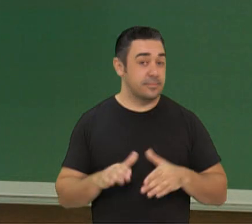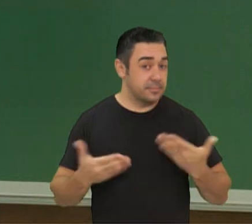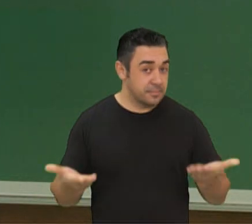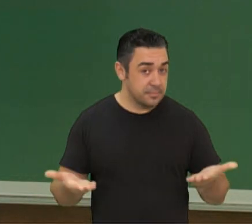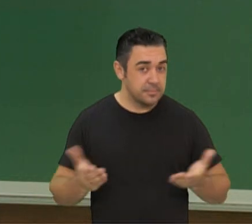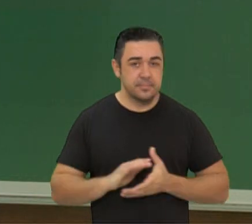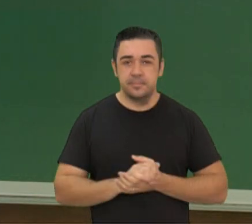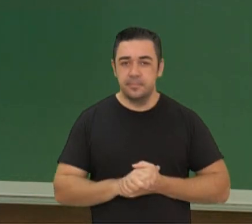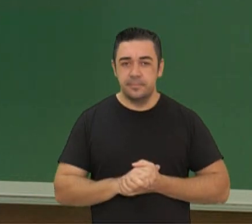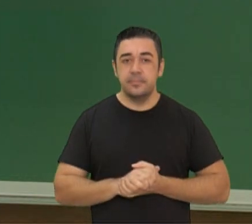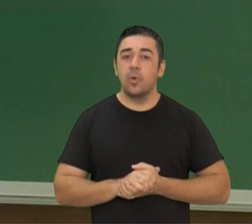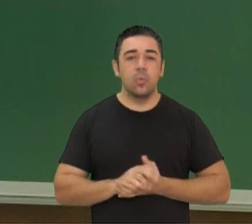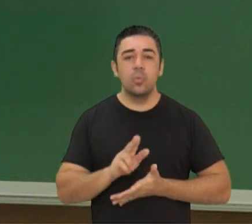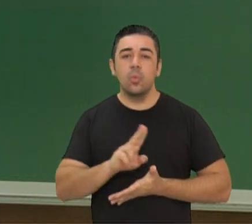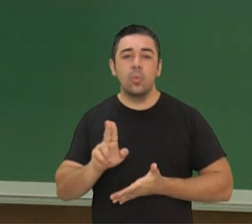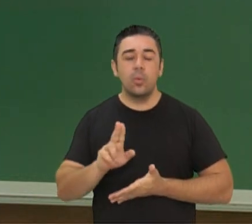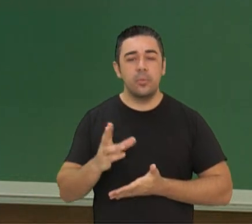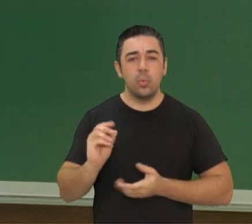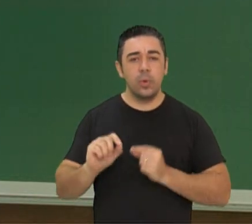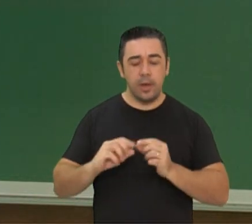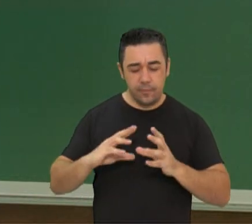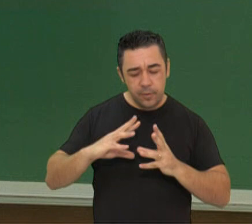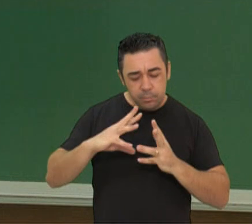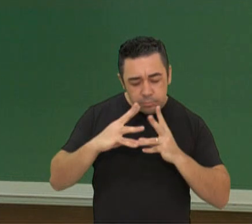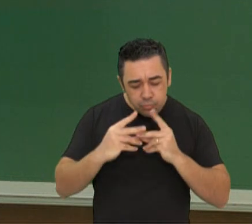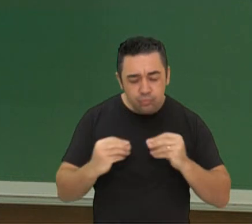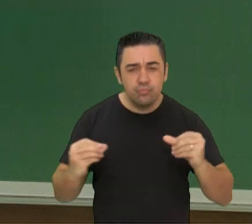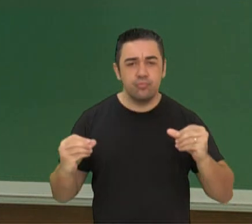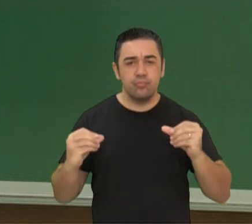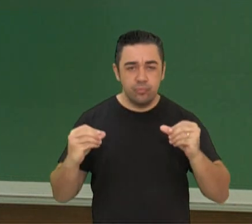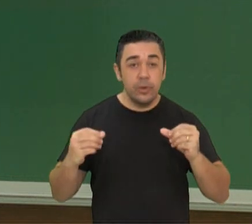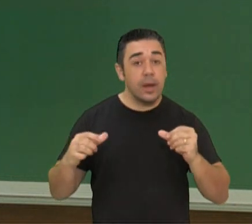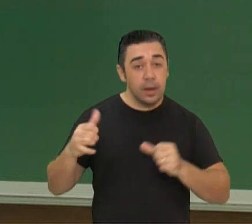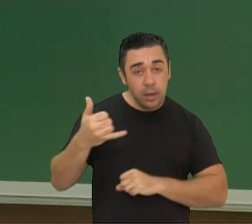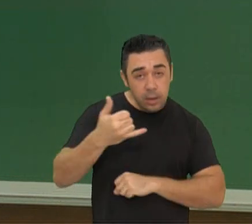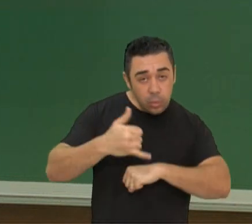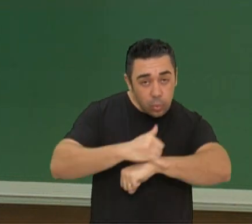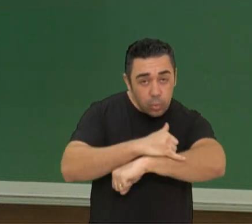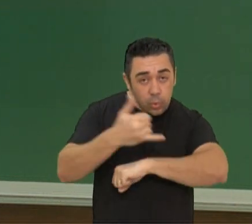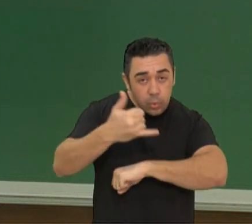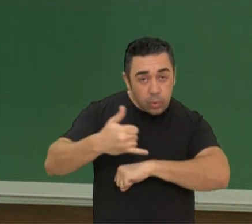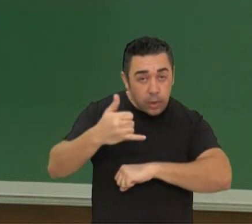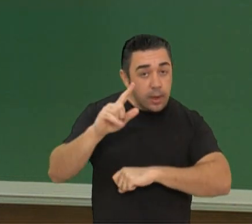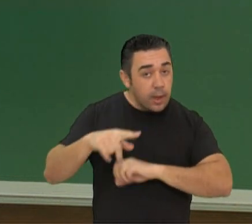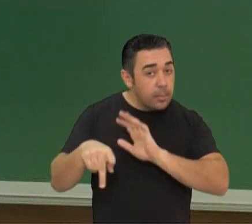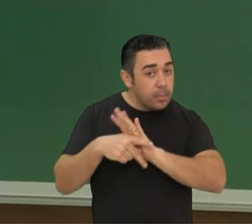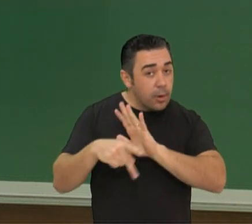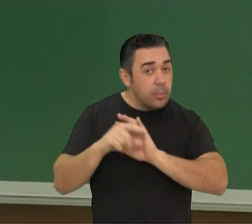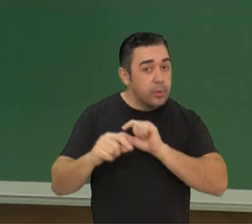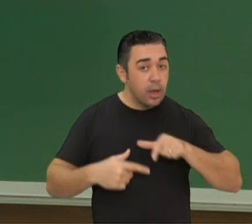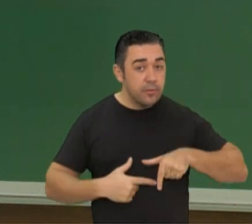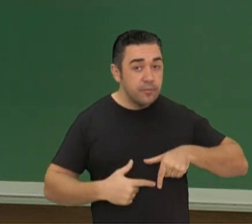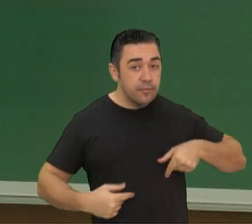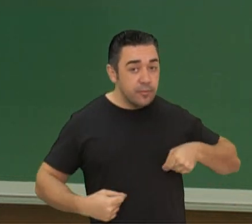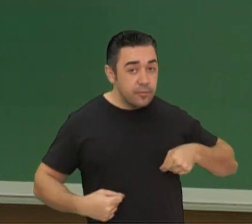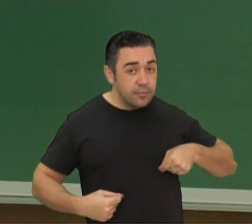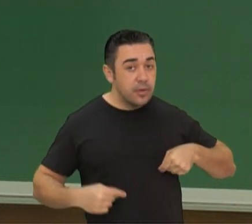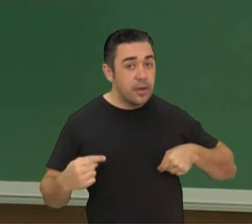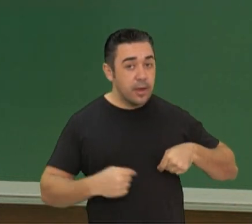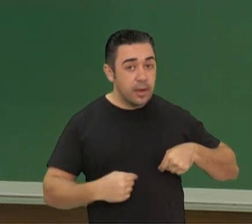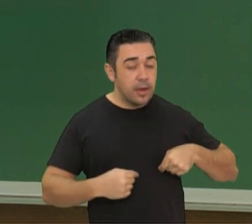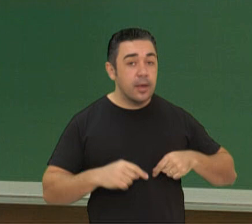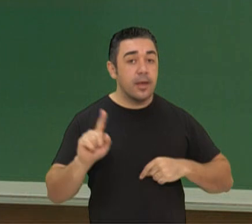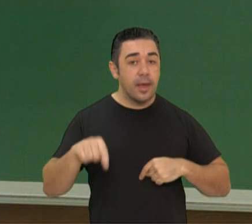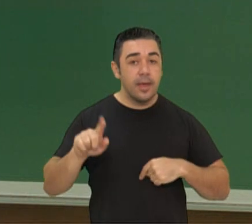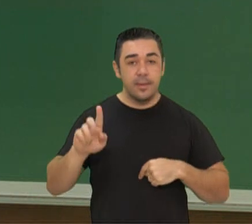Então, o líquido que vai emulsificar, agir diretamente nas gorduras, é produzido pelo nosso fígado e esse líquido é